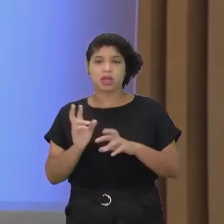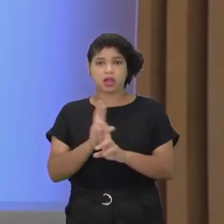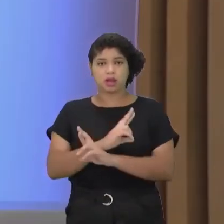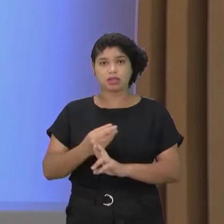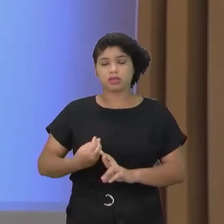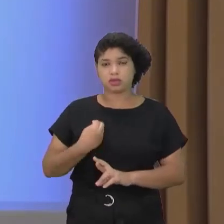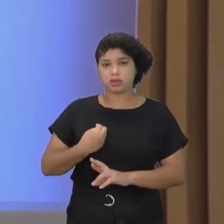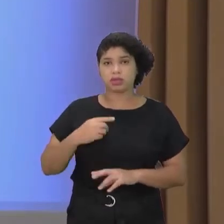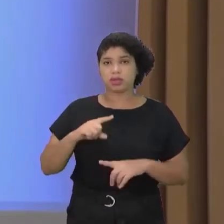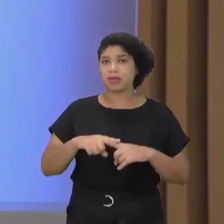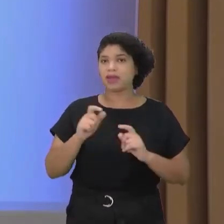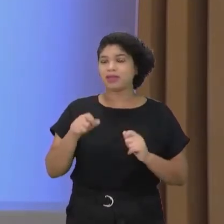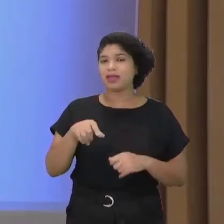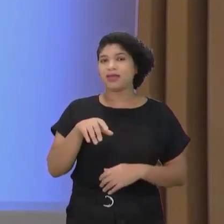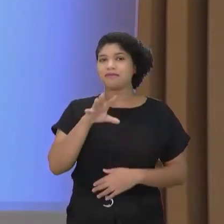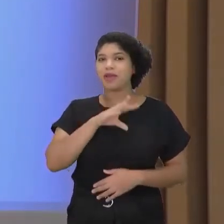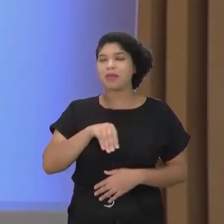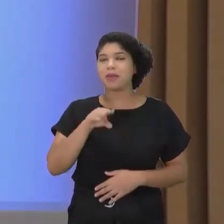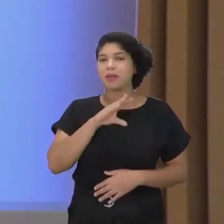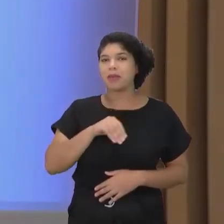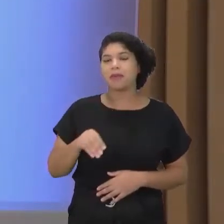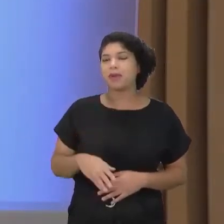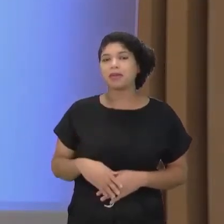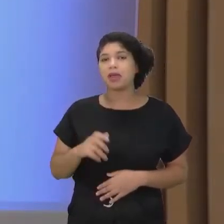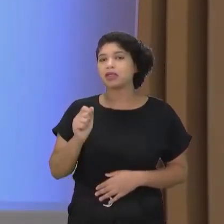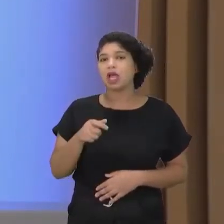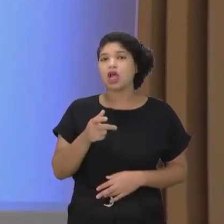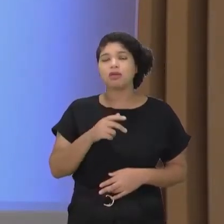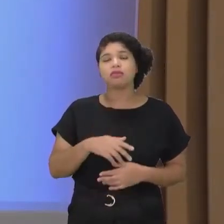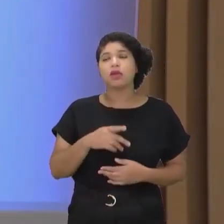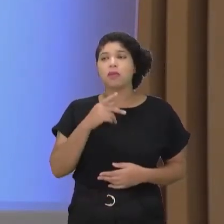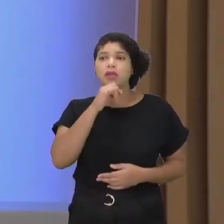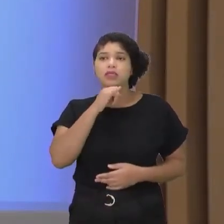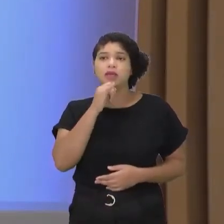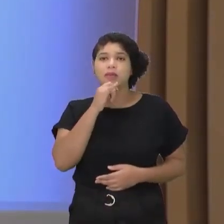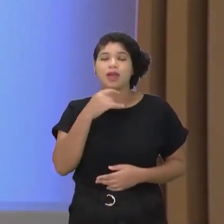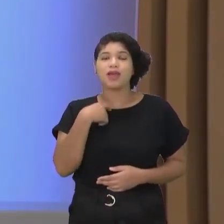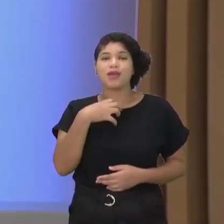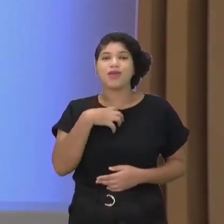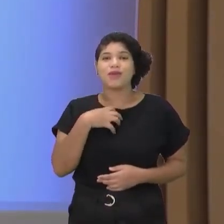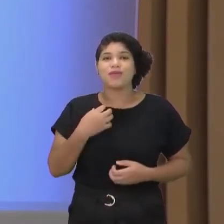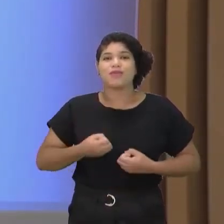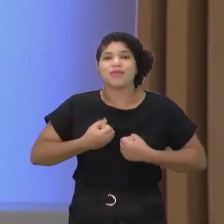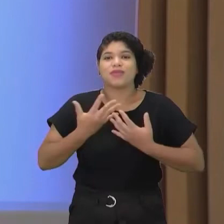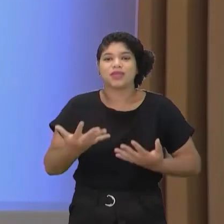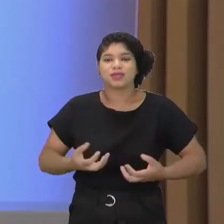gente pode falar de muitas formas. Por exemplo, eu posso falar com a bateria, que era a ideia do começo da aula.